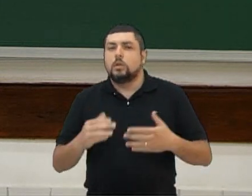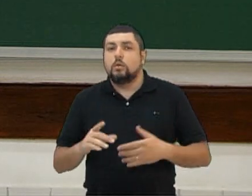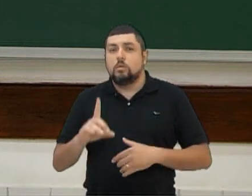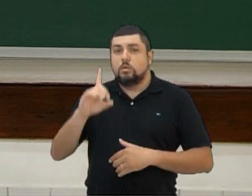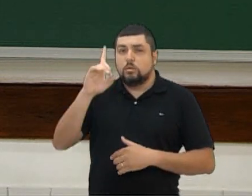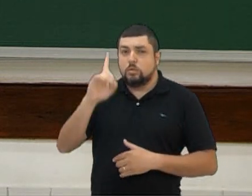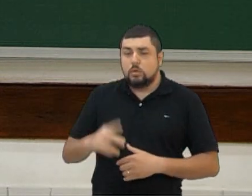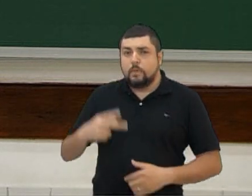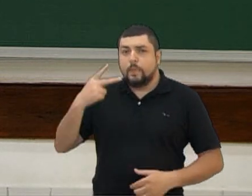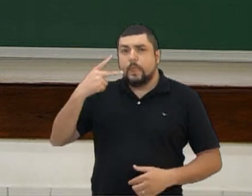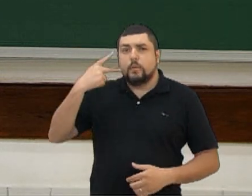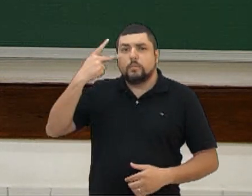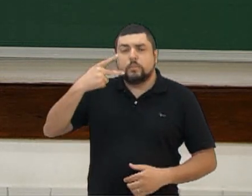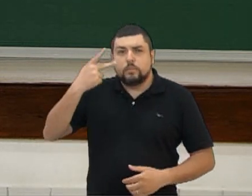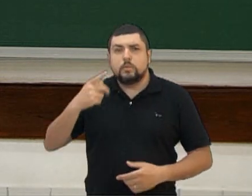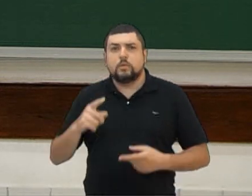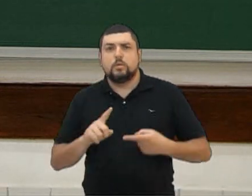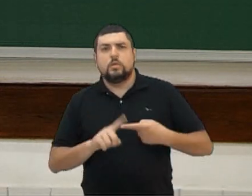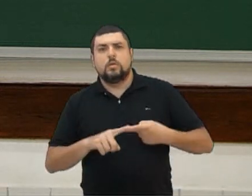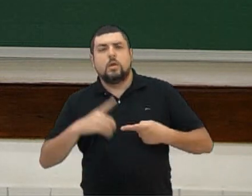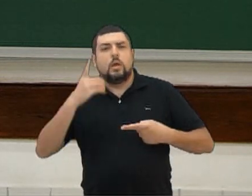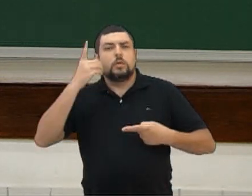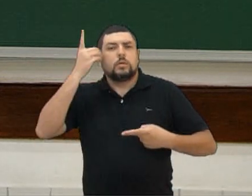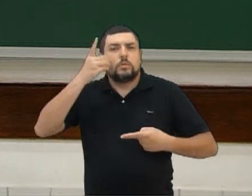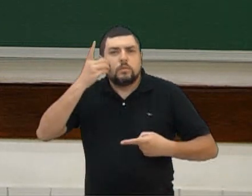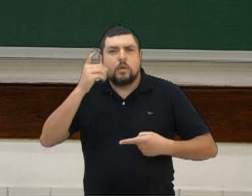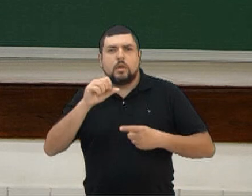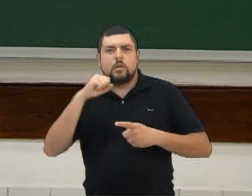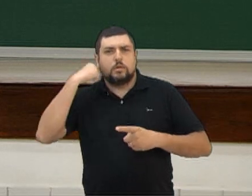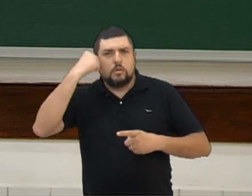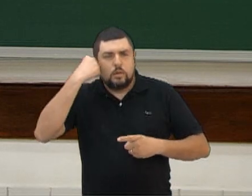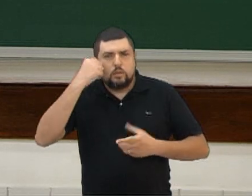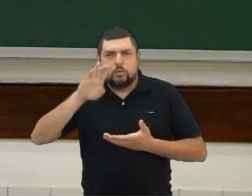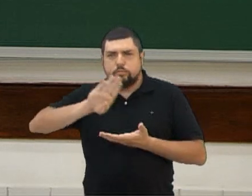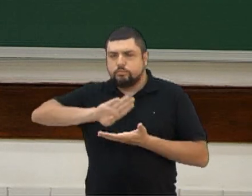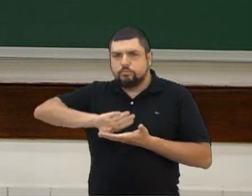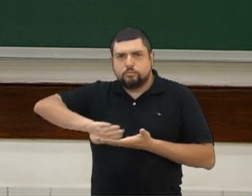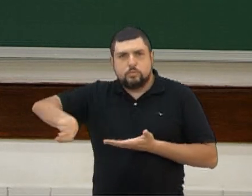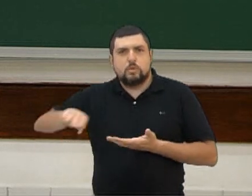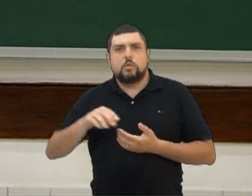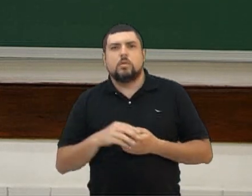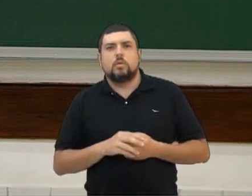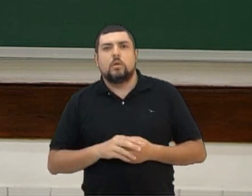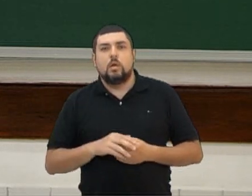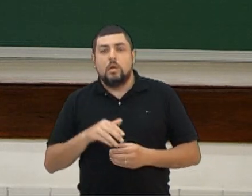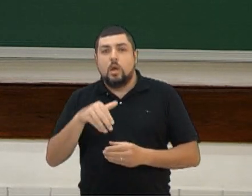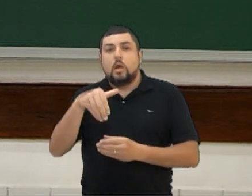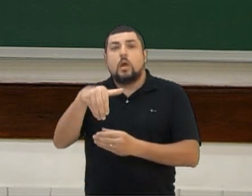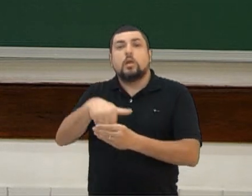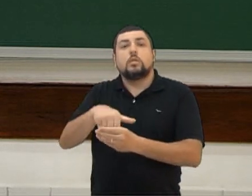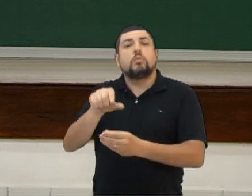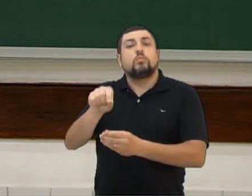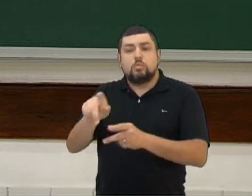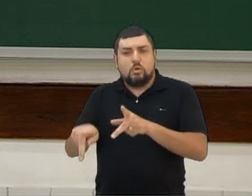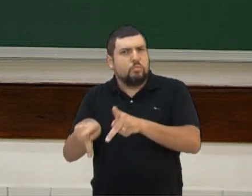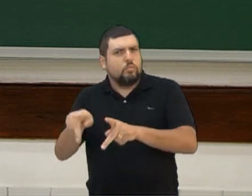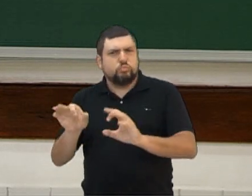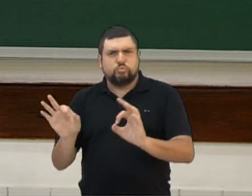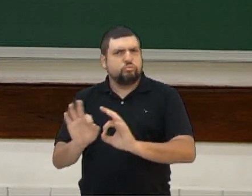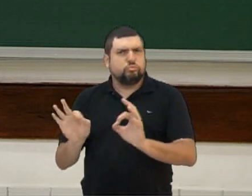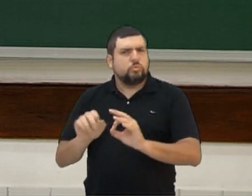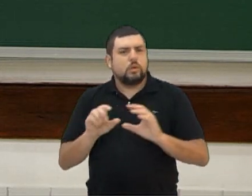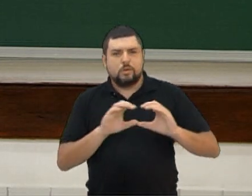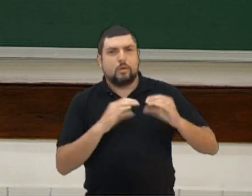políticos foram mandatos de deputados, senadores foram cassados, as eleições agora eram indiretas, né?